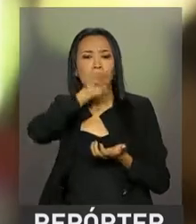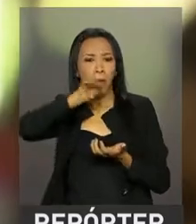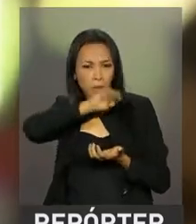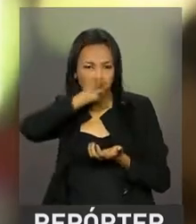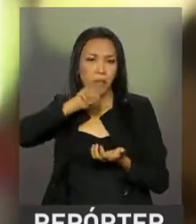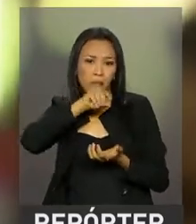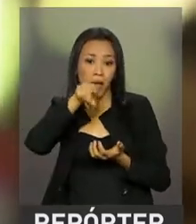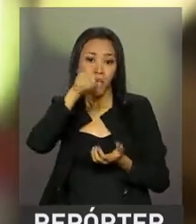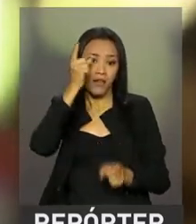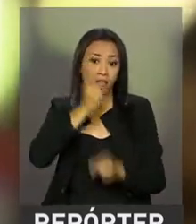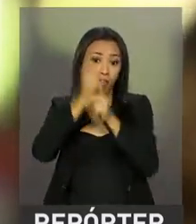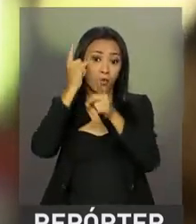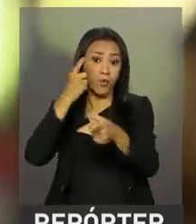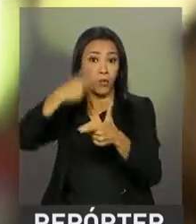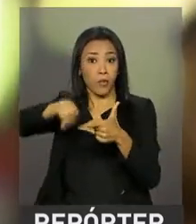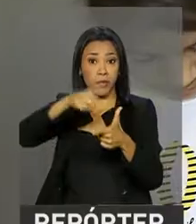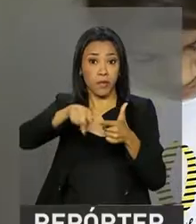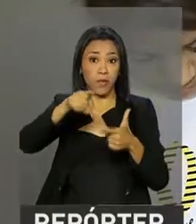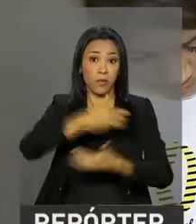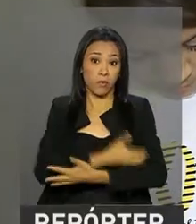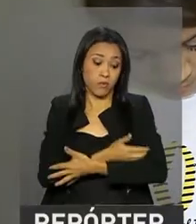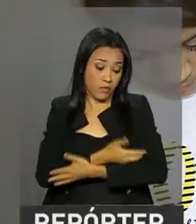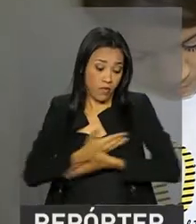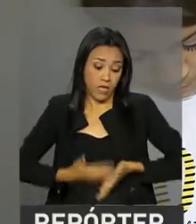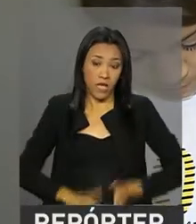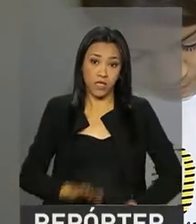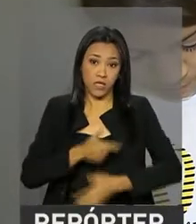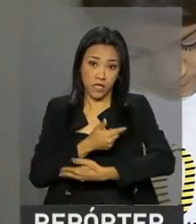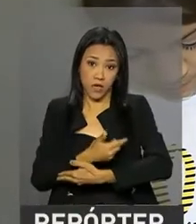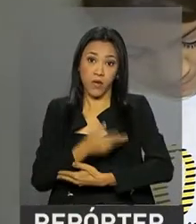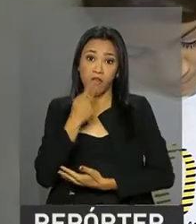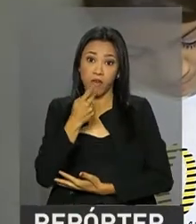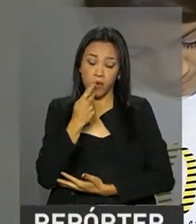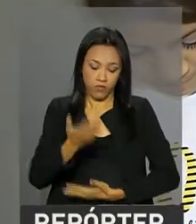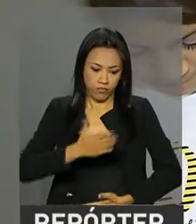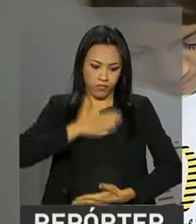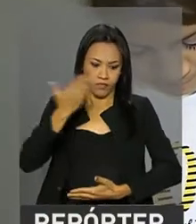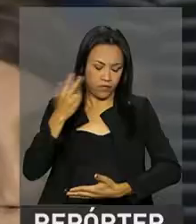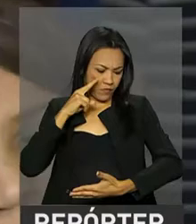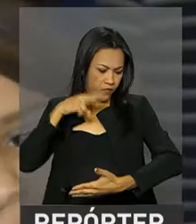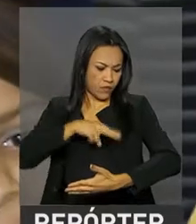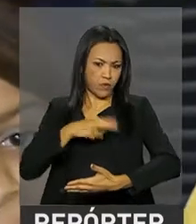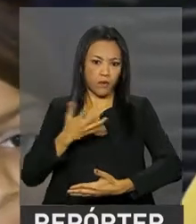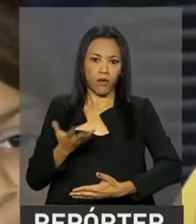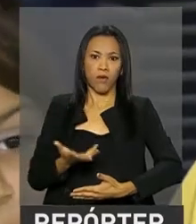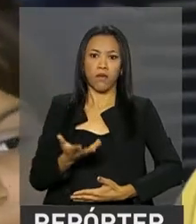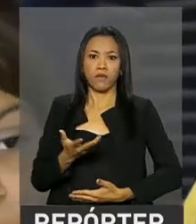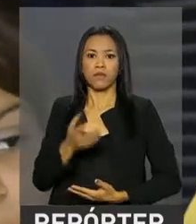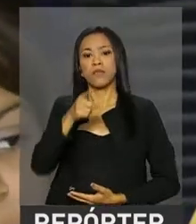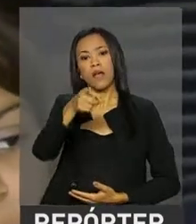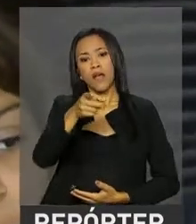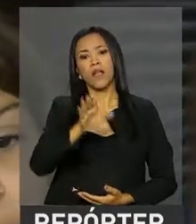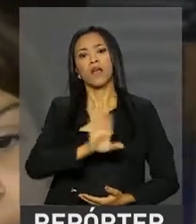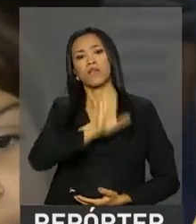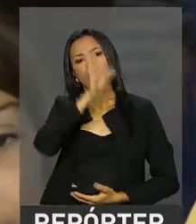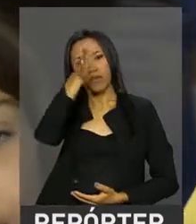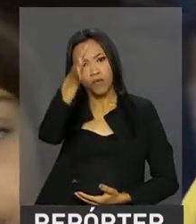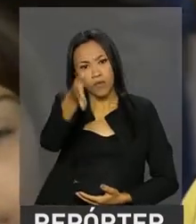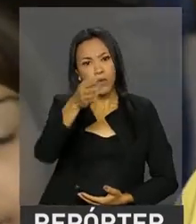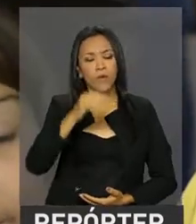descobriu o problema assim que ela nasceu e conta que o diagnóstico assustou no início eu fui lá não estar